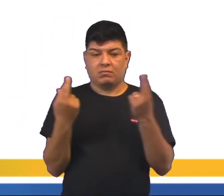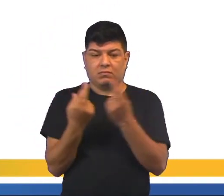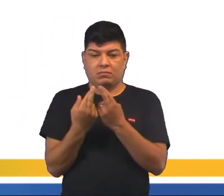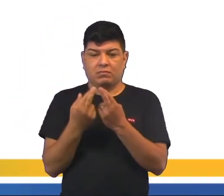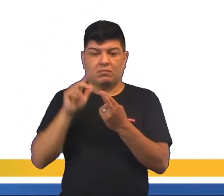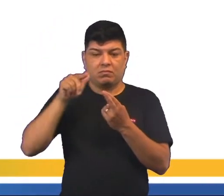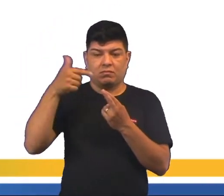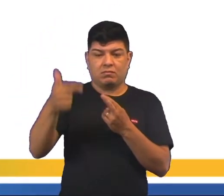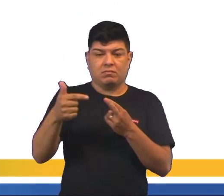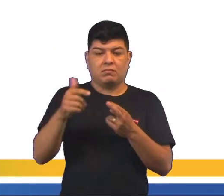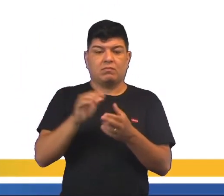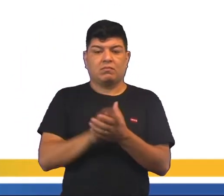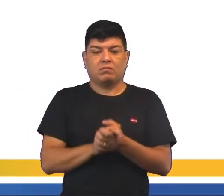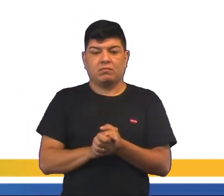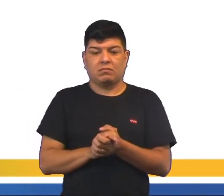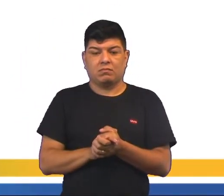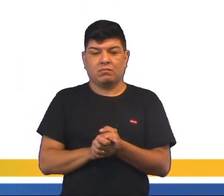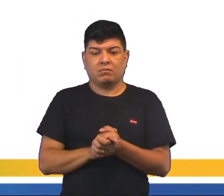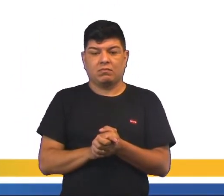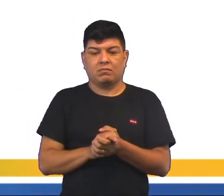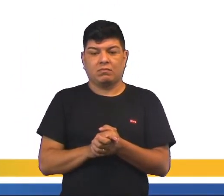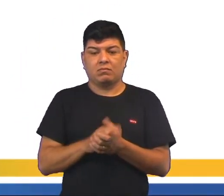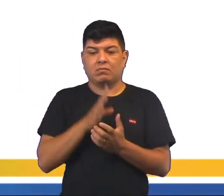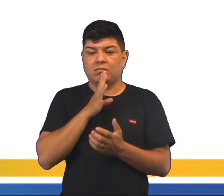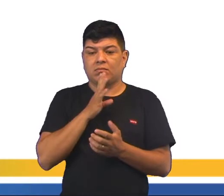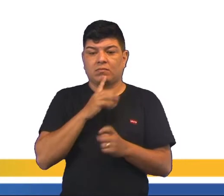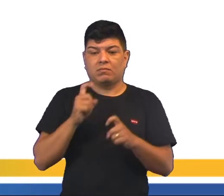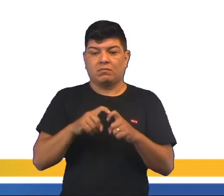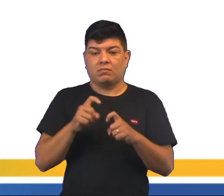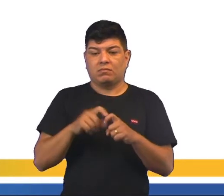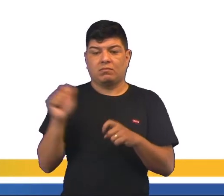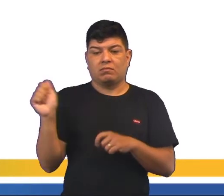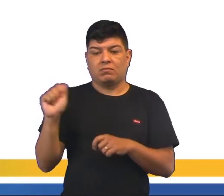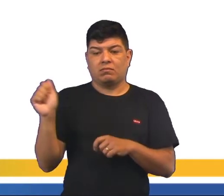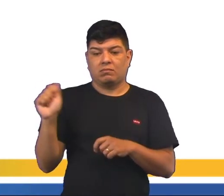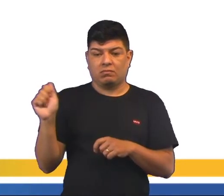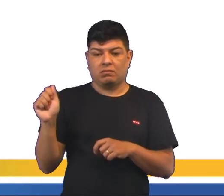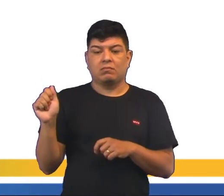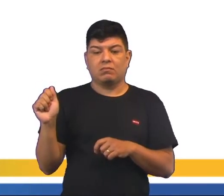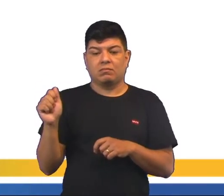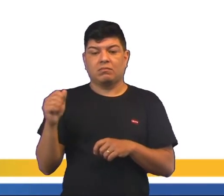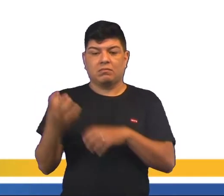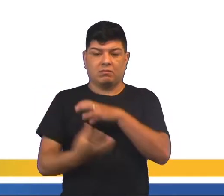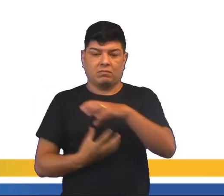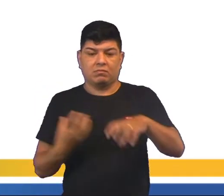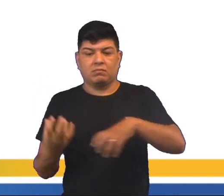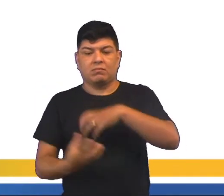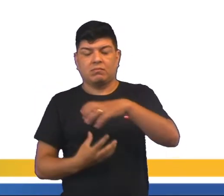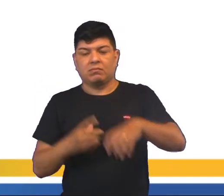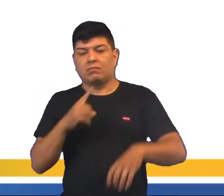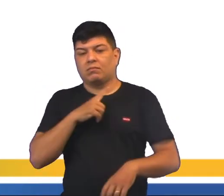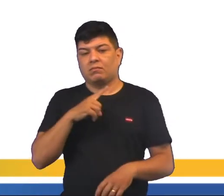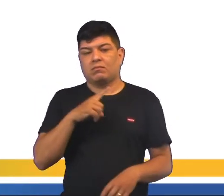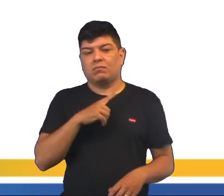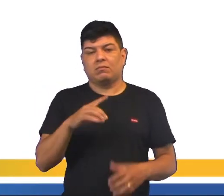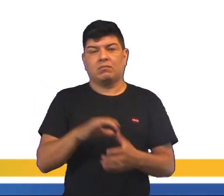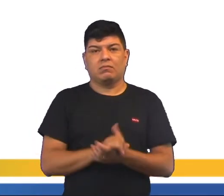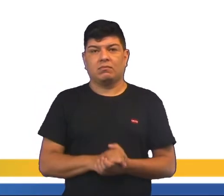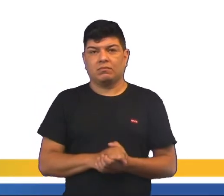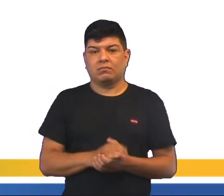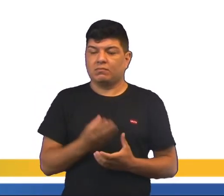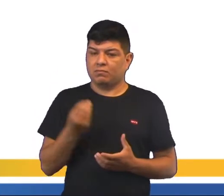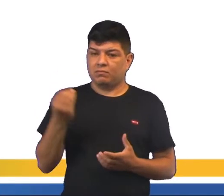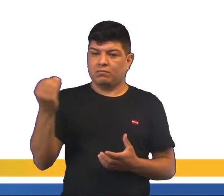né, a seus opositores, né, e conhece, né, o médico Che Guevara, que era um revolucionário